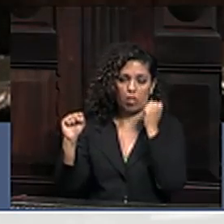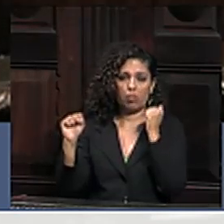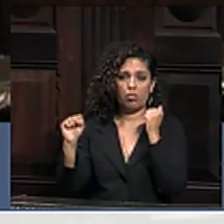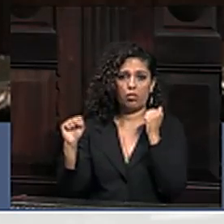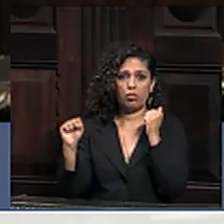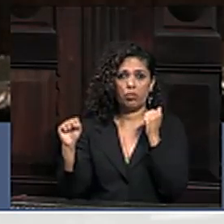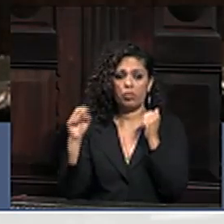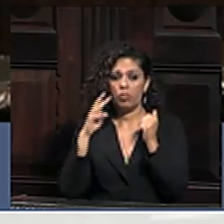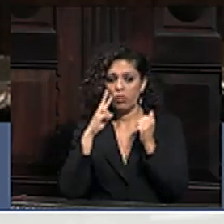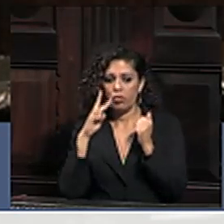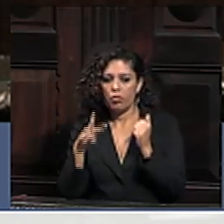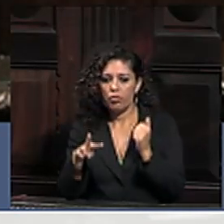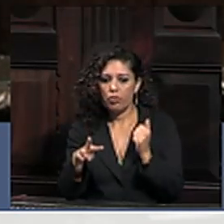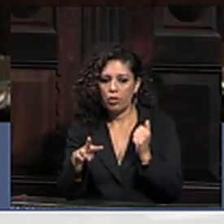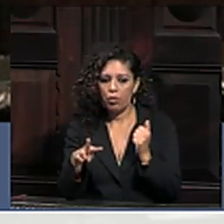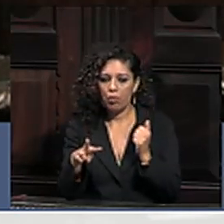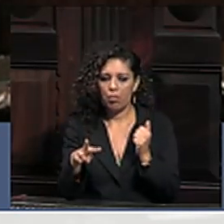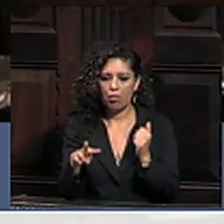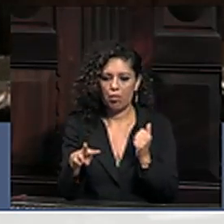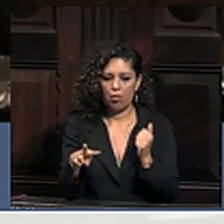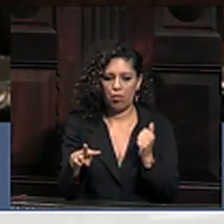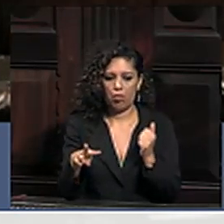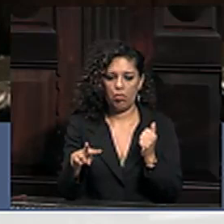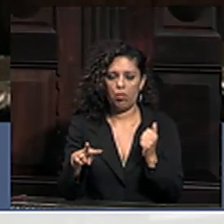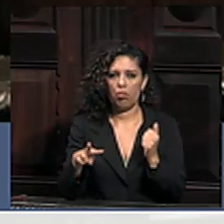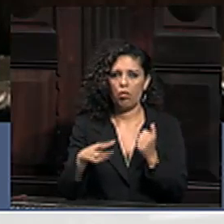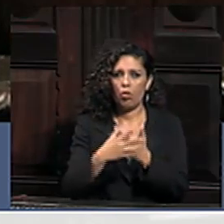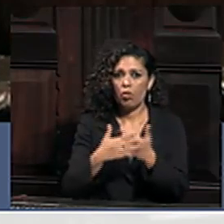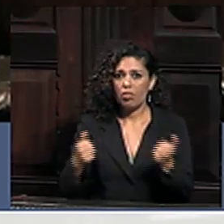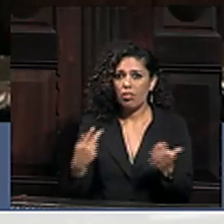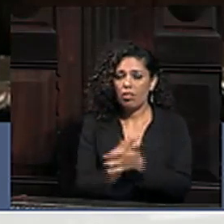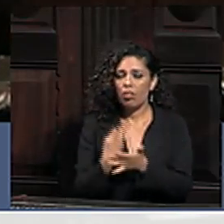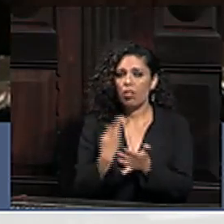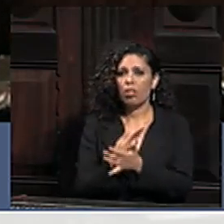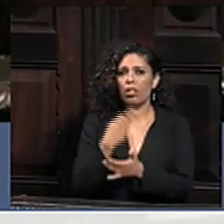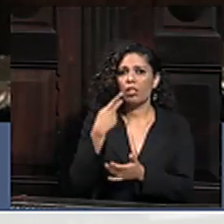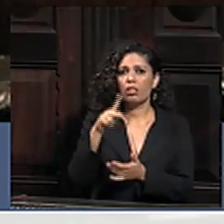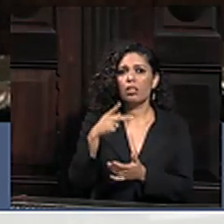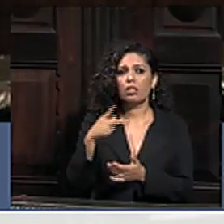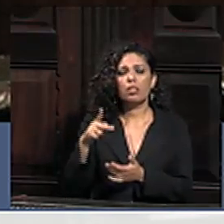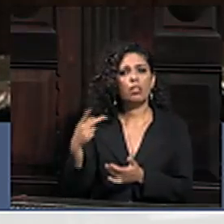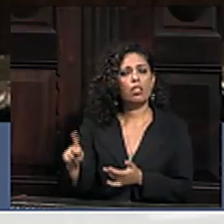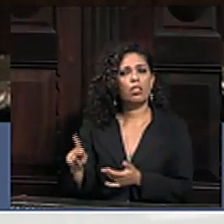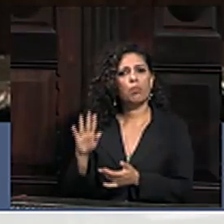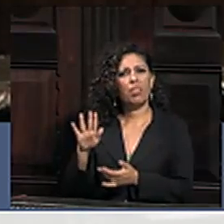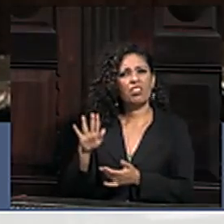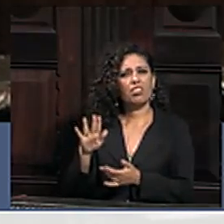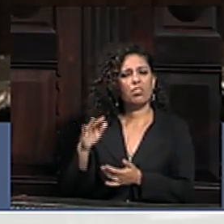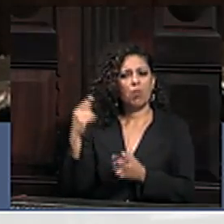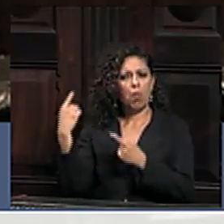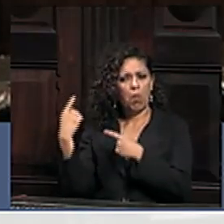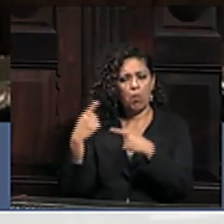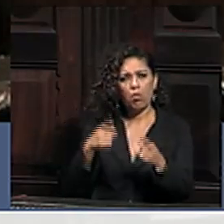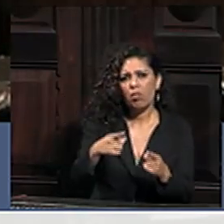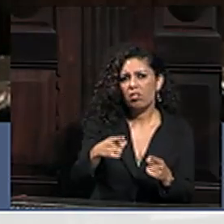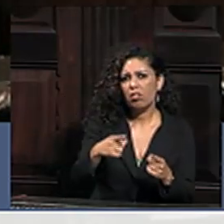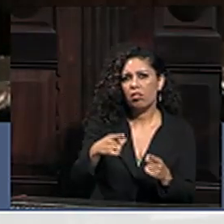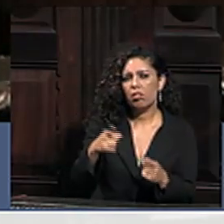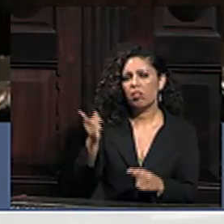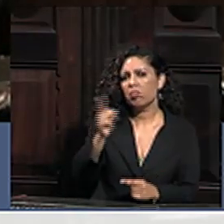recursos ilícitos que faziam parte do seu projeto político de poder. Não viu nenhum problema em